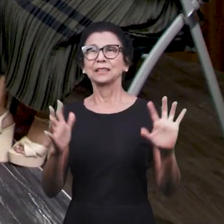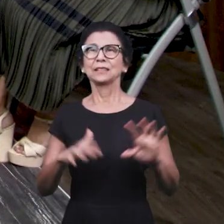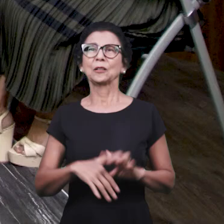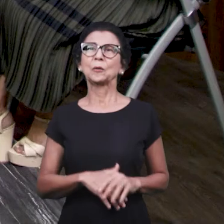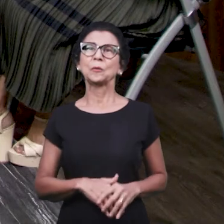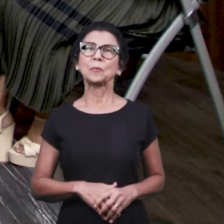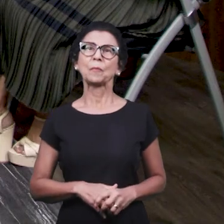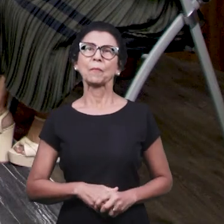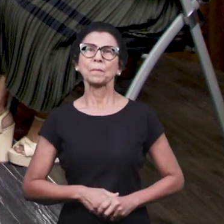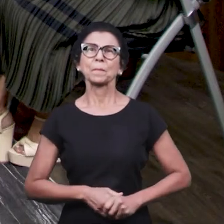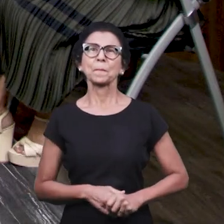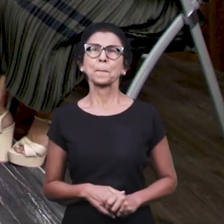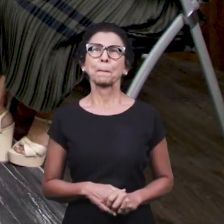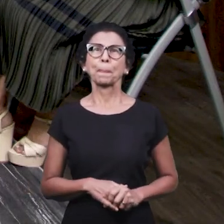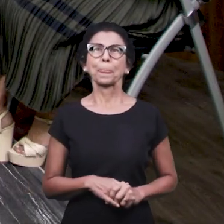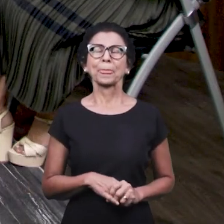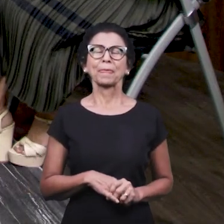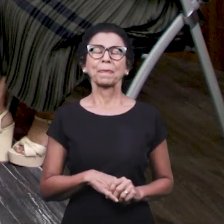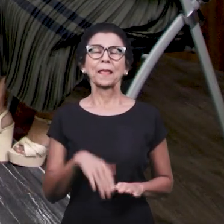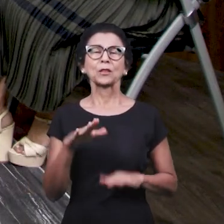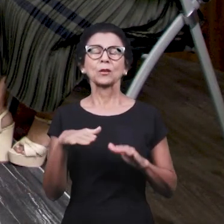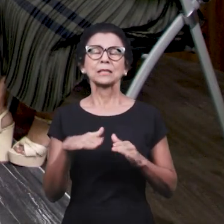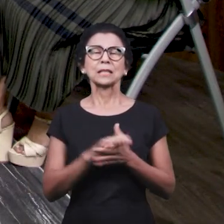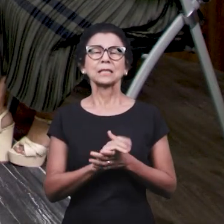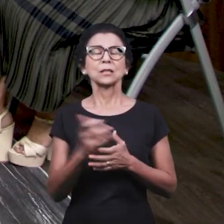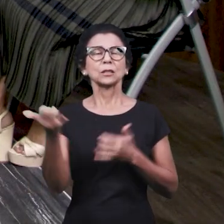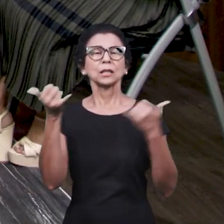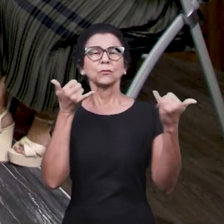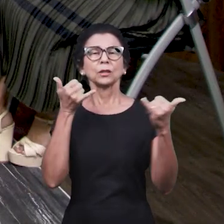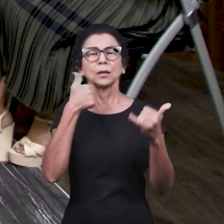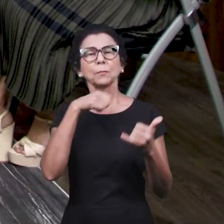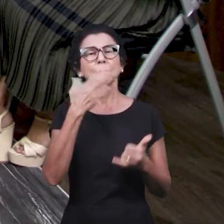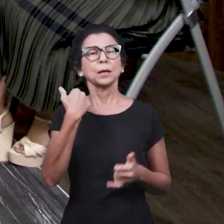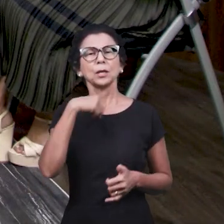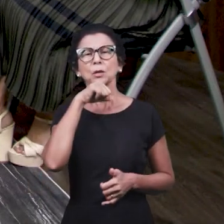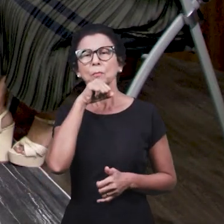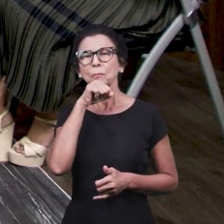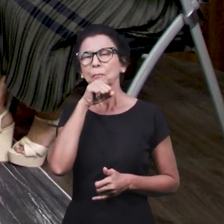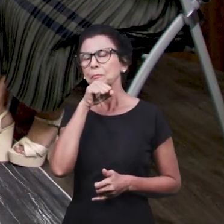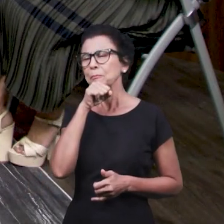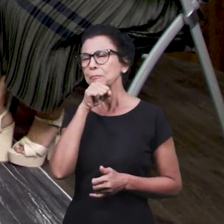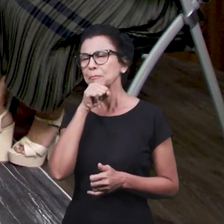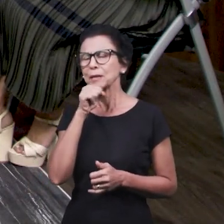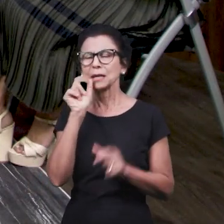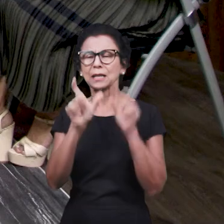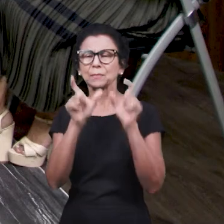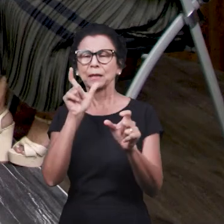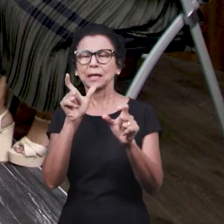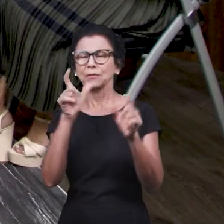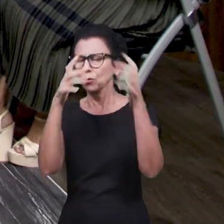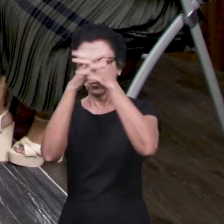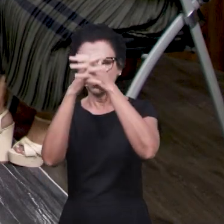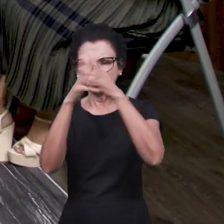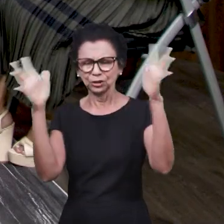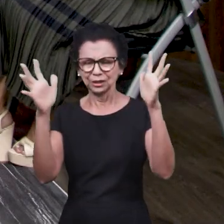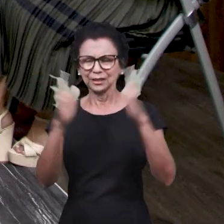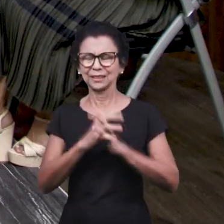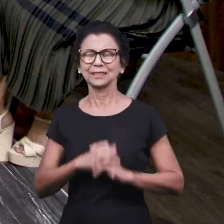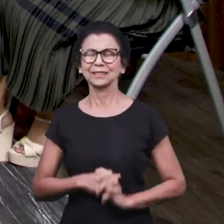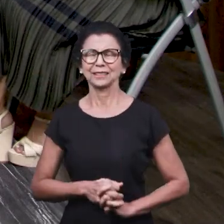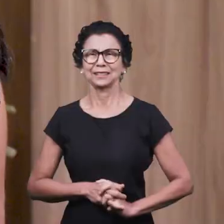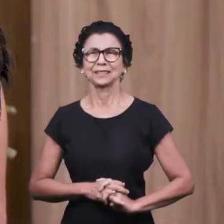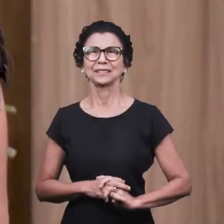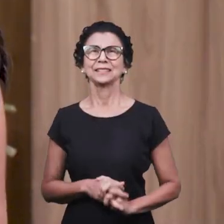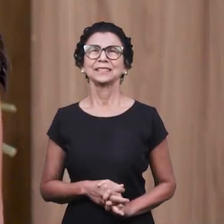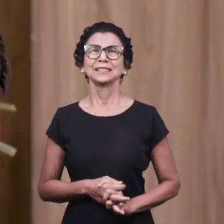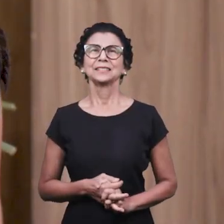meus pais e eu confundia palavras e eu inventava palavra em francês, falava em português. O que você tá falando? Que realmente sua cabeça vai mudando por completo. Você se